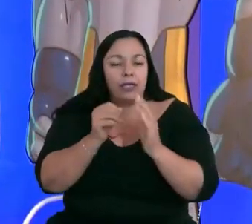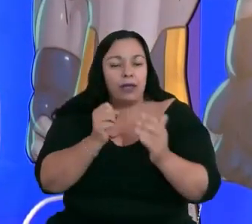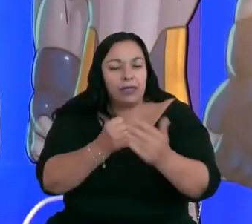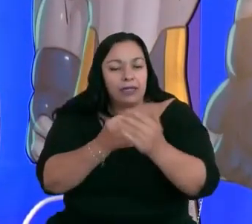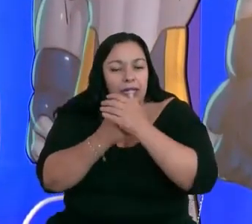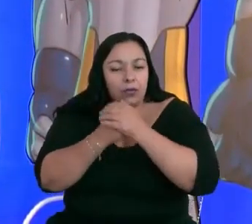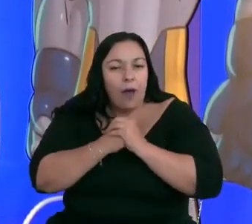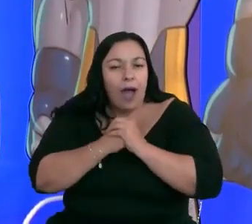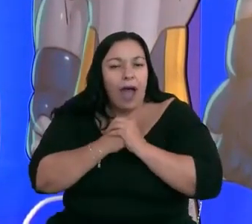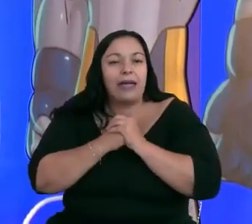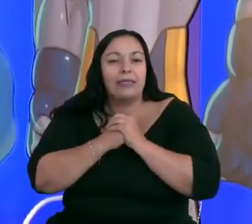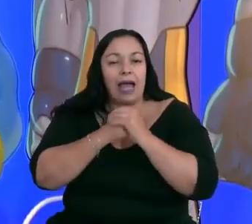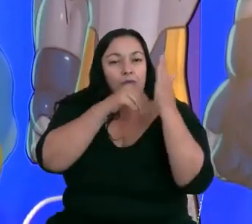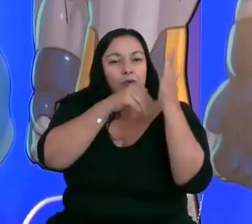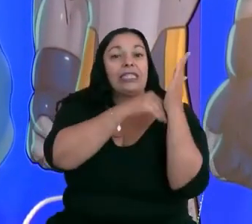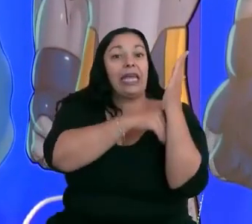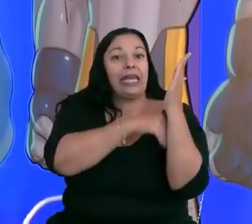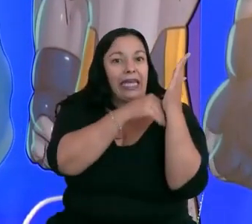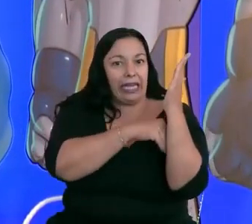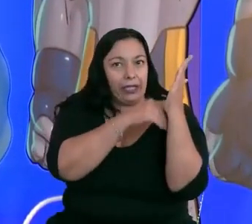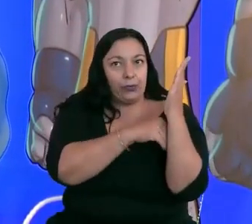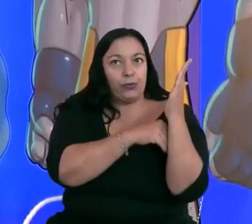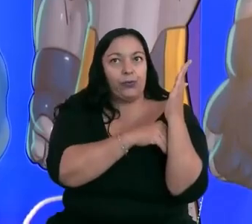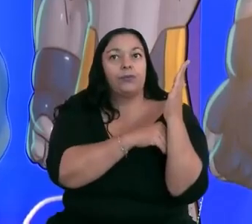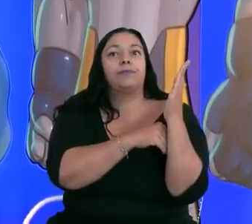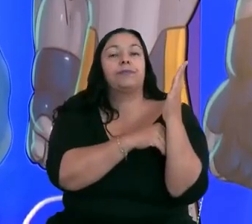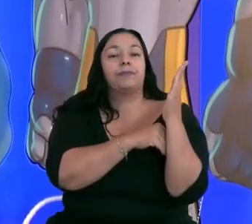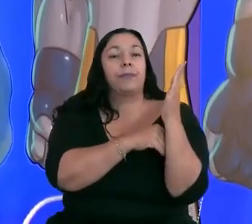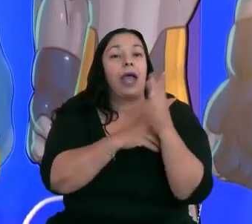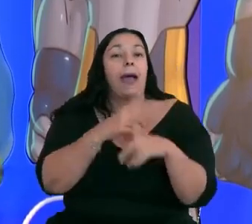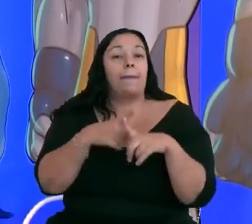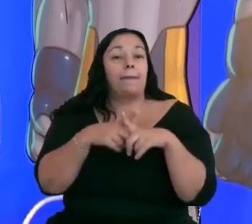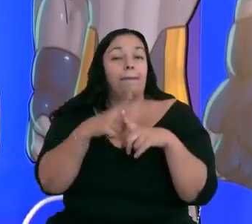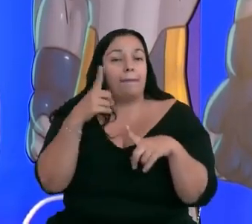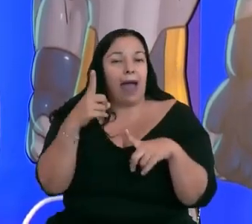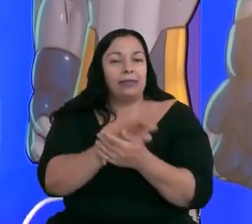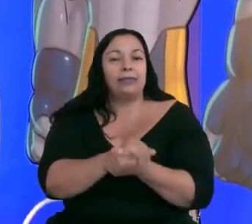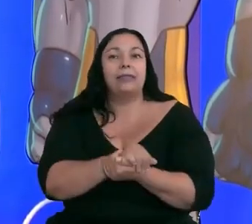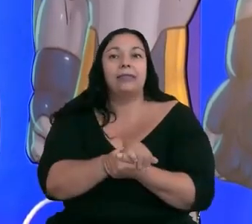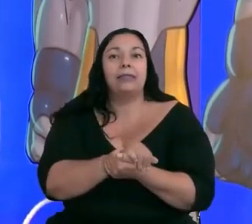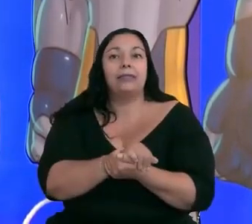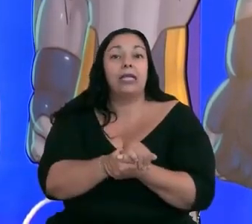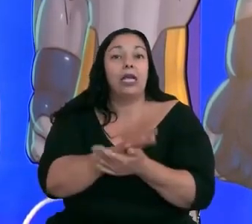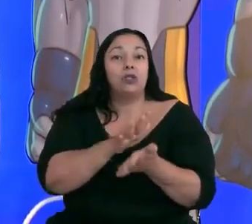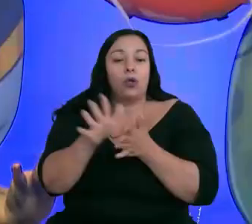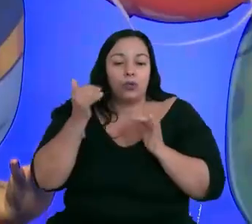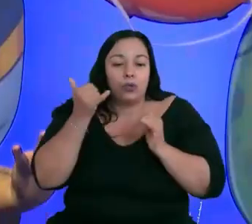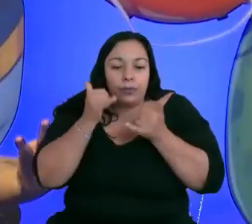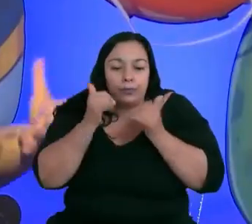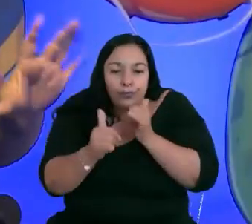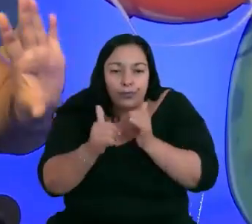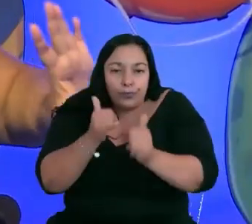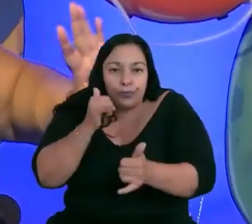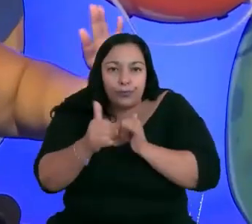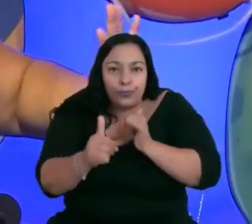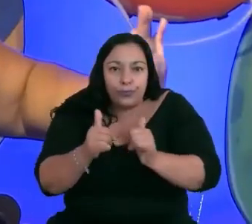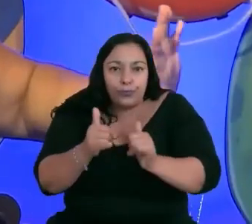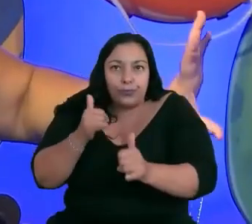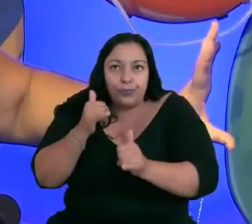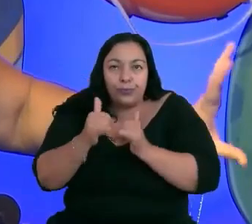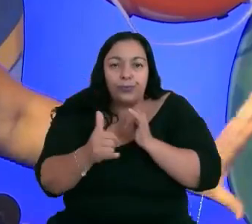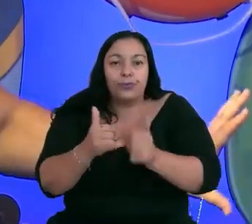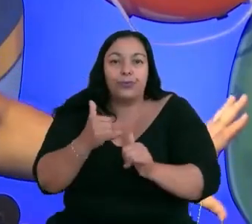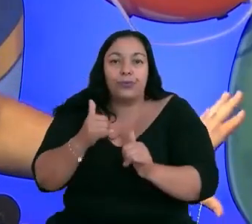máximo segredo. É, mas ele foi, soltou o choque paralisante dele, conseguiu